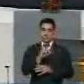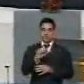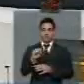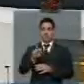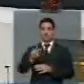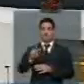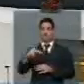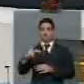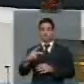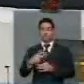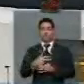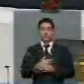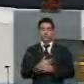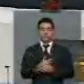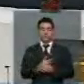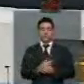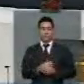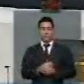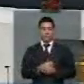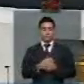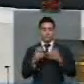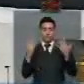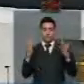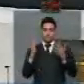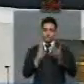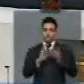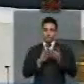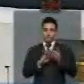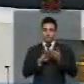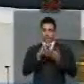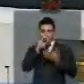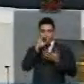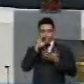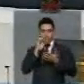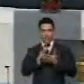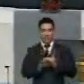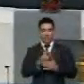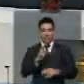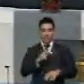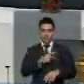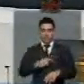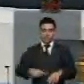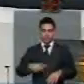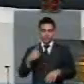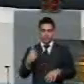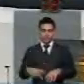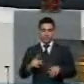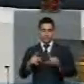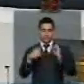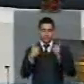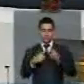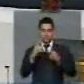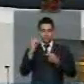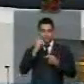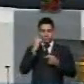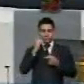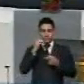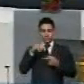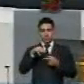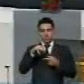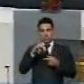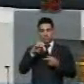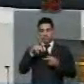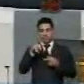São Vicente de Paulo. Parabenizo o presidente desta sessão, deputado Mendes Tanes,